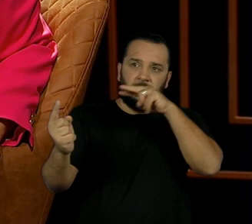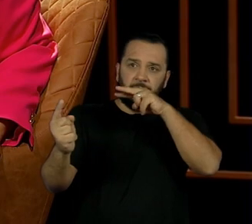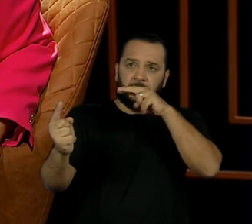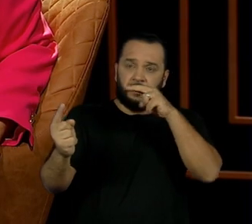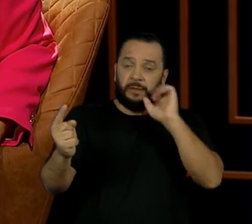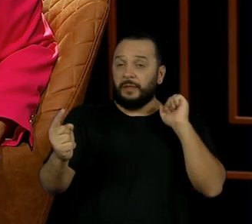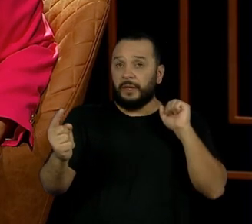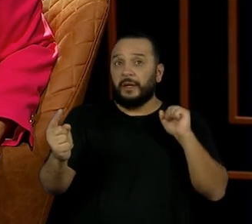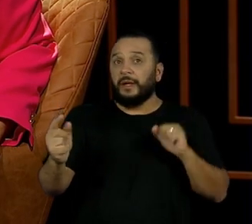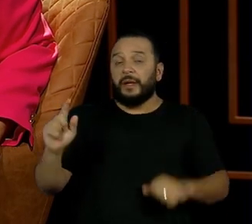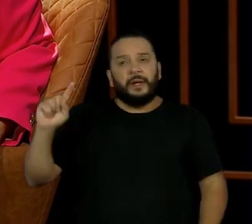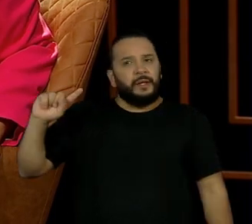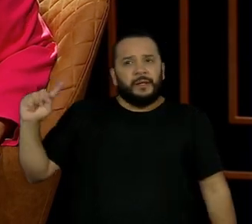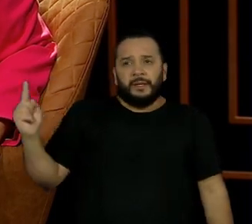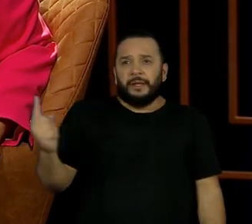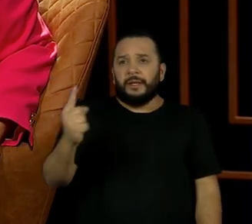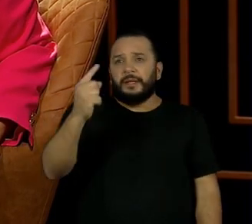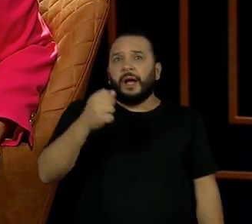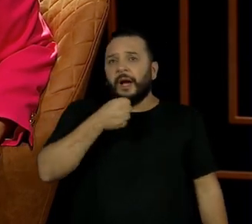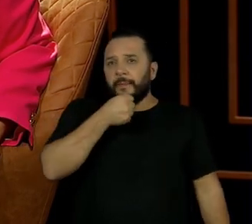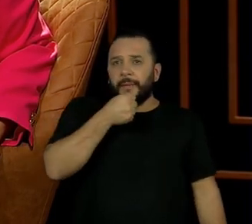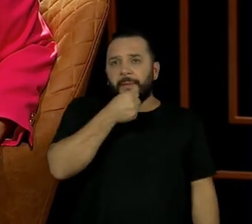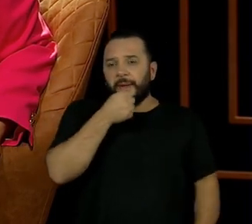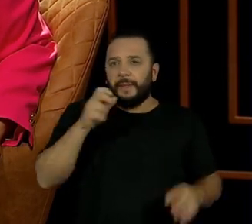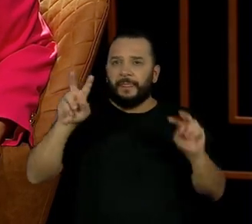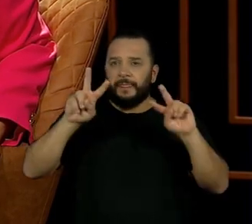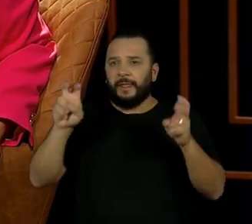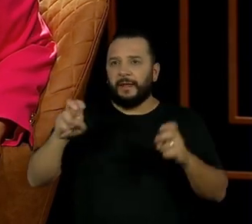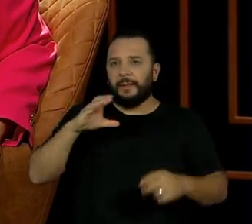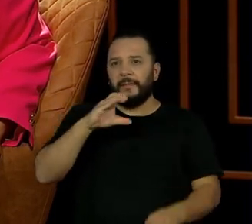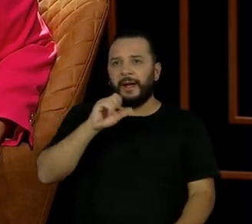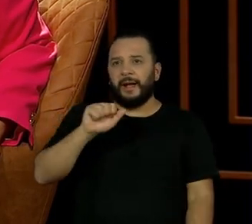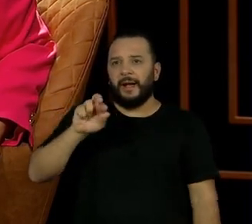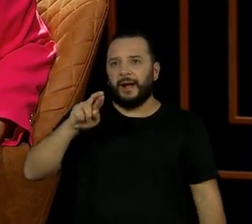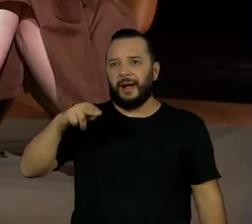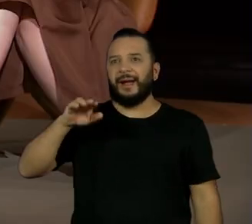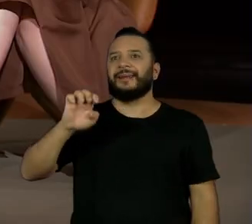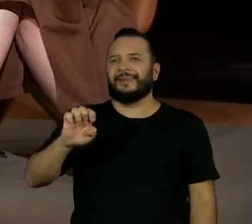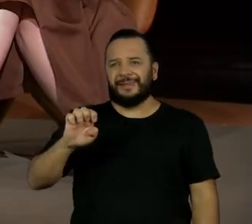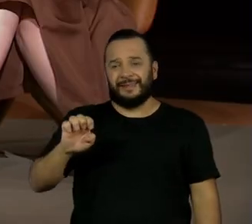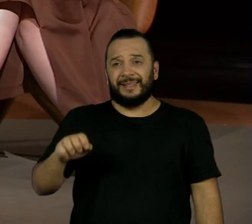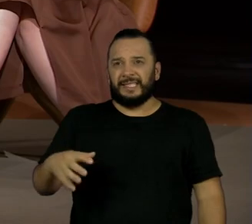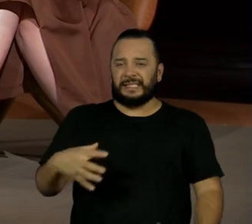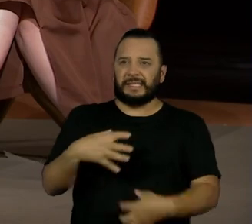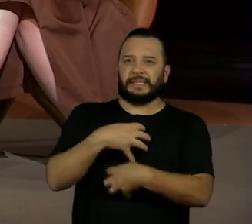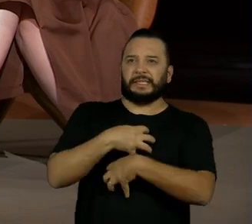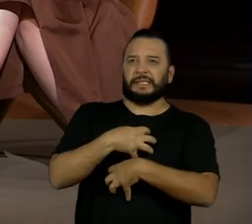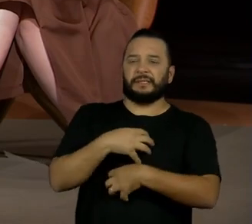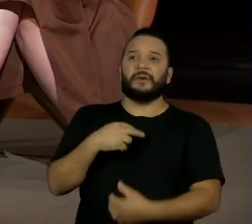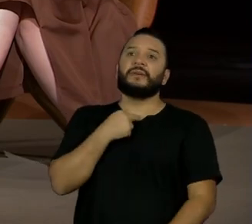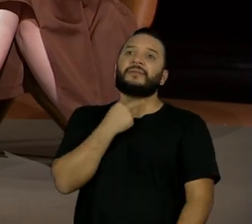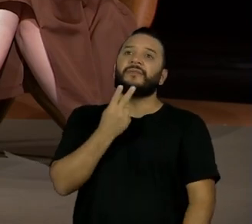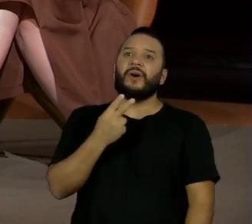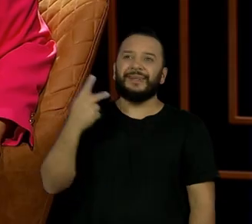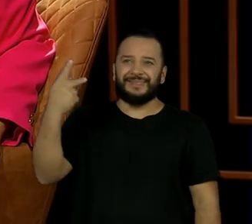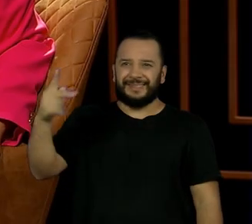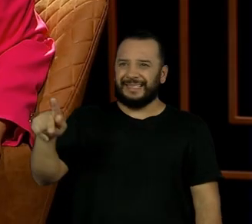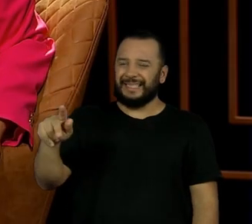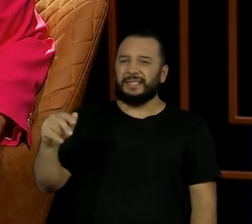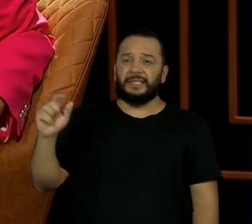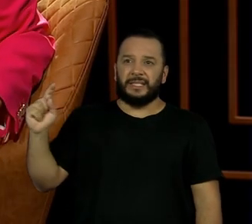ele ele entra cantando a carne imagina que Impacto tem aquela voz aquela pessoa